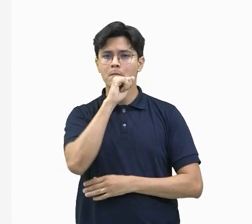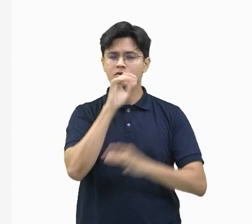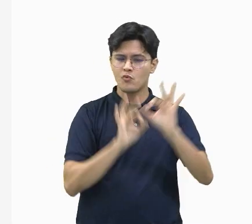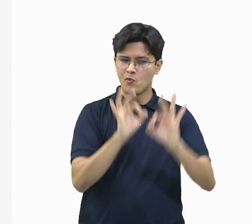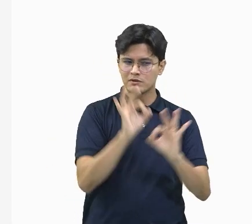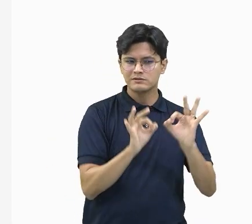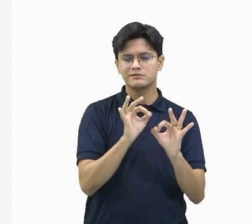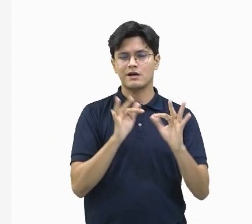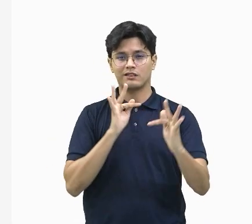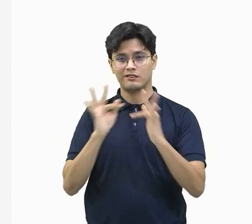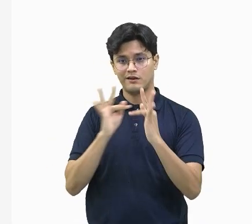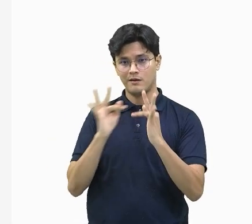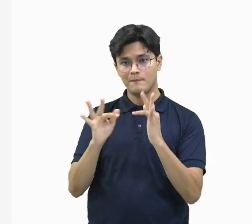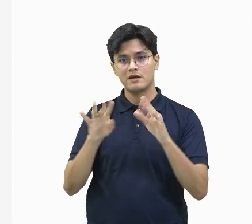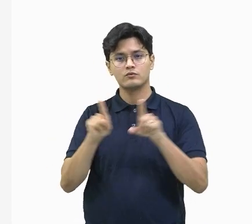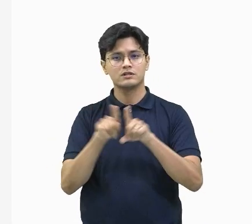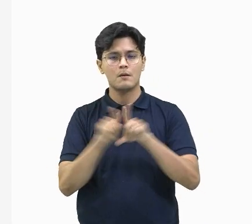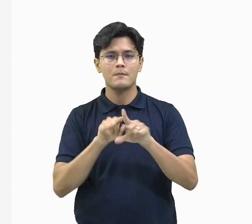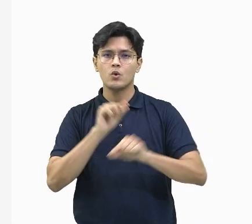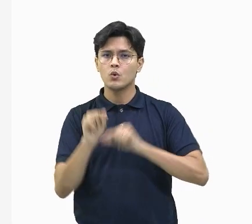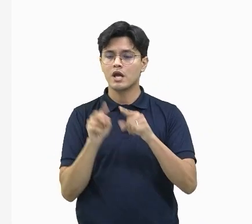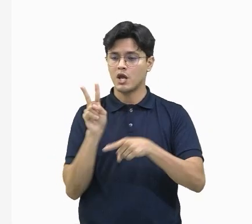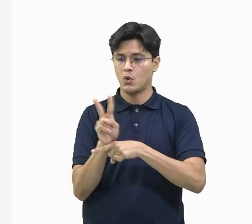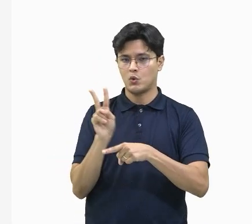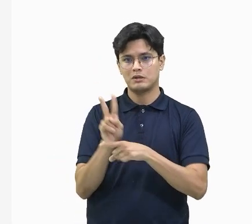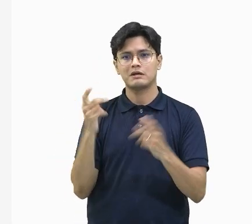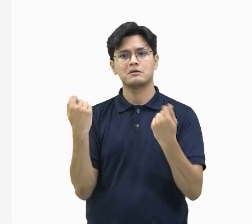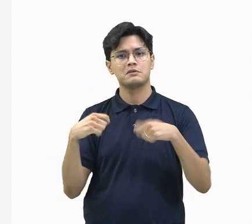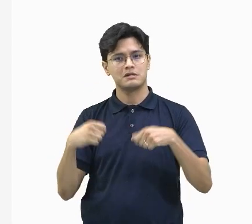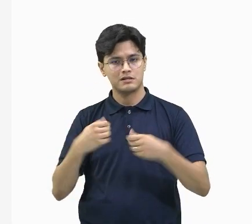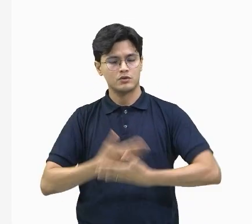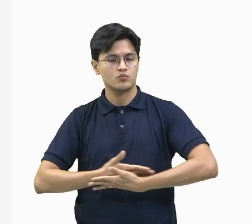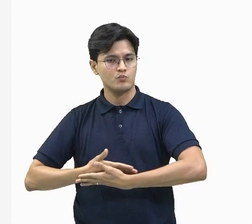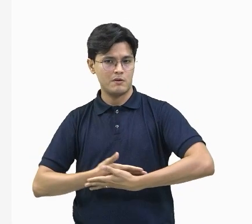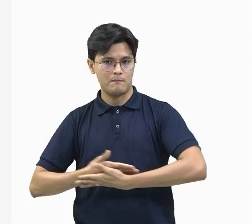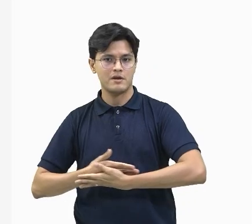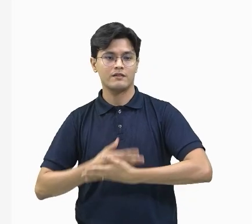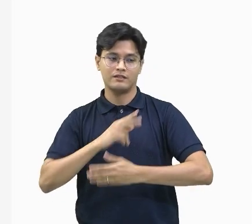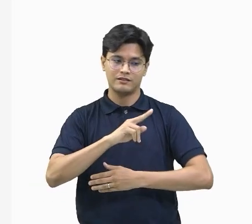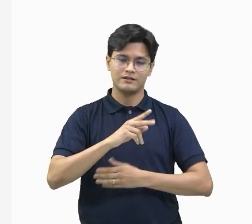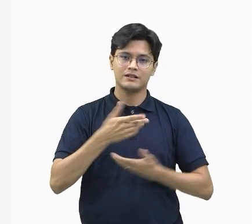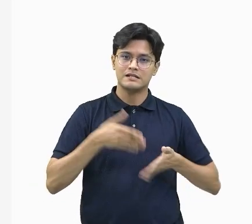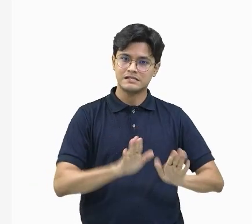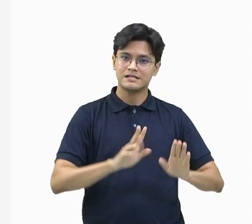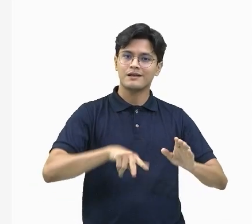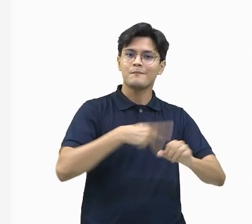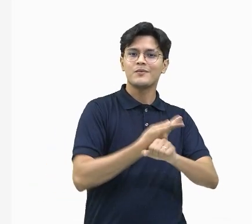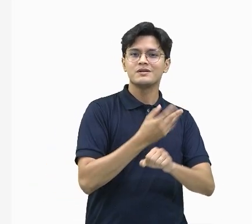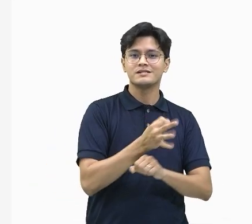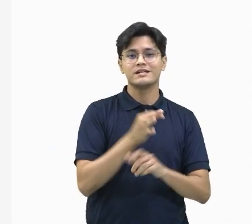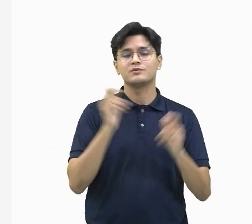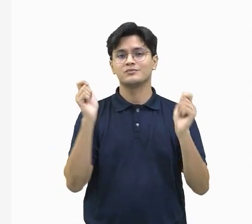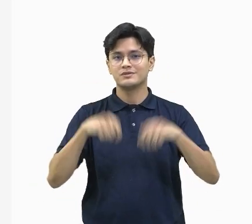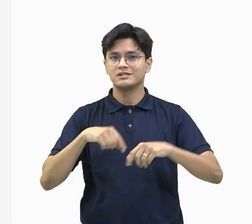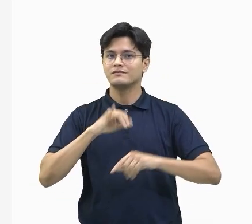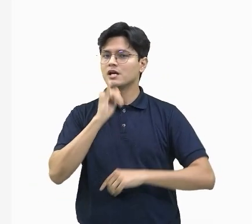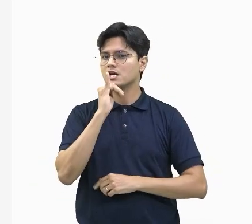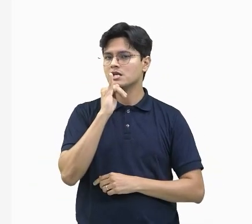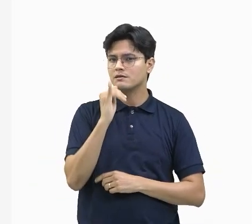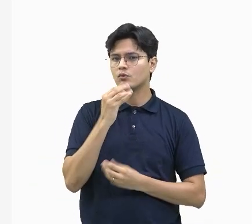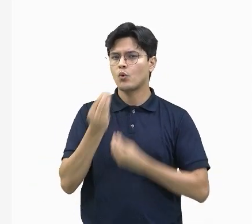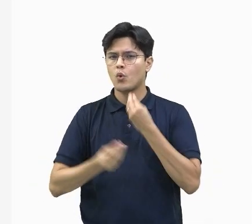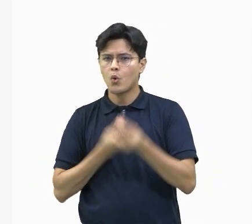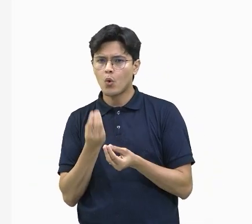cuidados necessários para o bebê após o nascimento. E isso pode incluir intervenções médicas imediatas, um